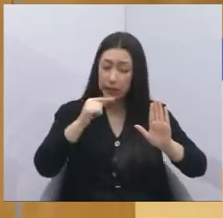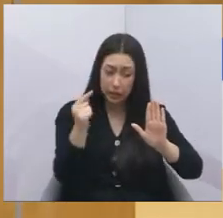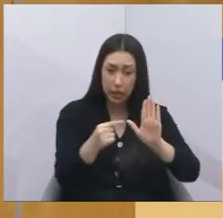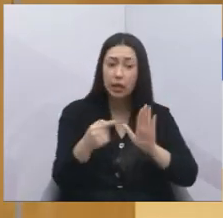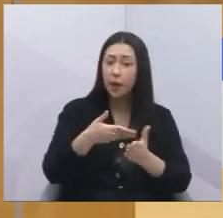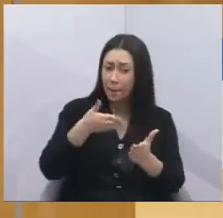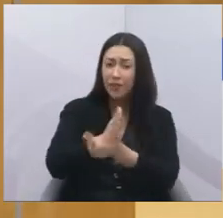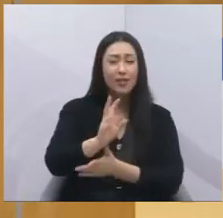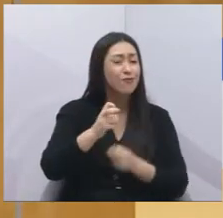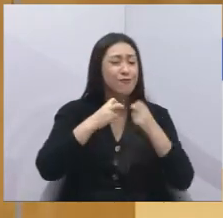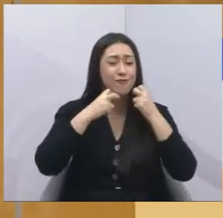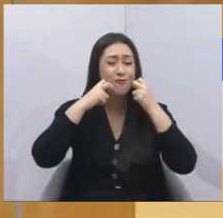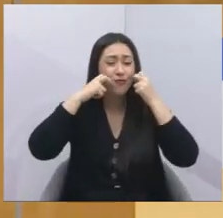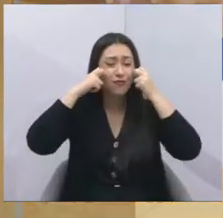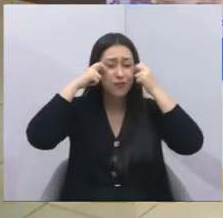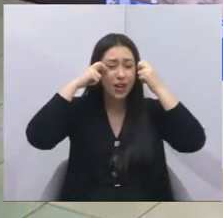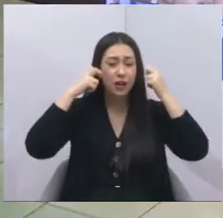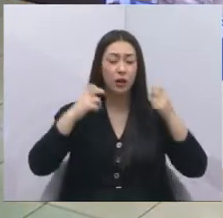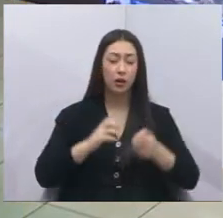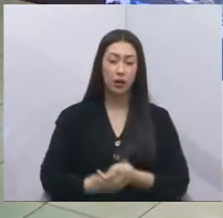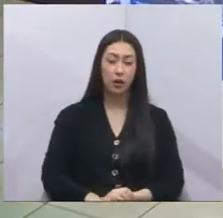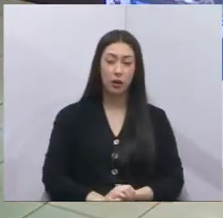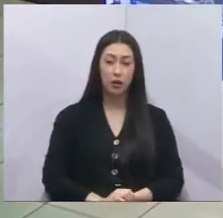cidade de Jacareí. É uma vergonha.